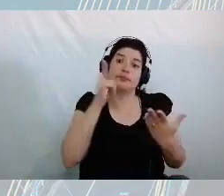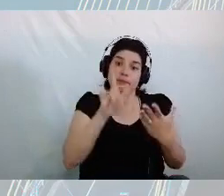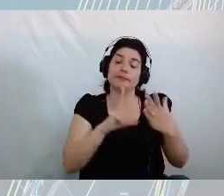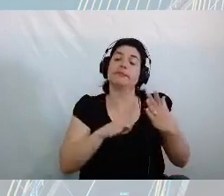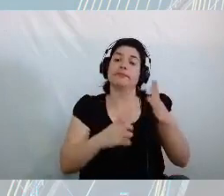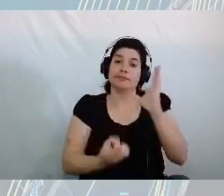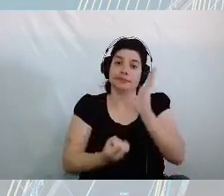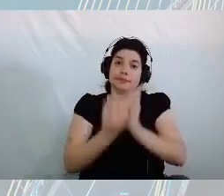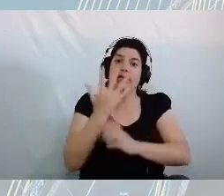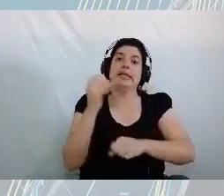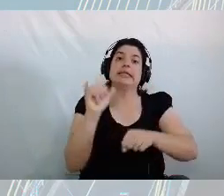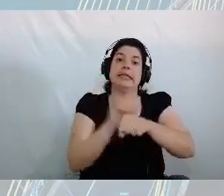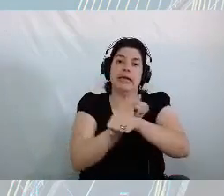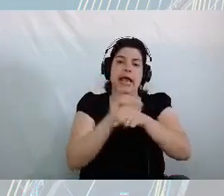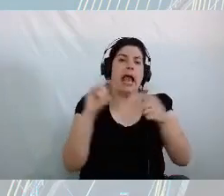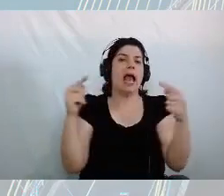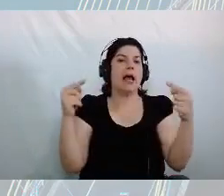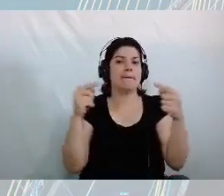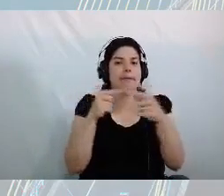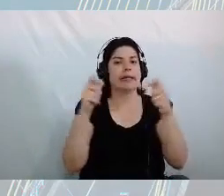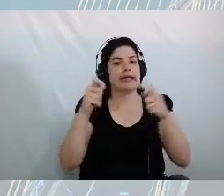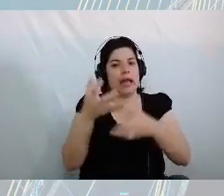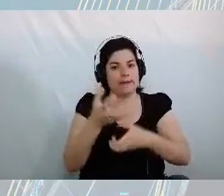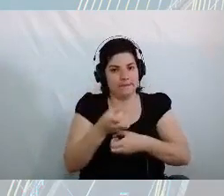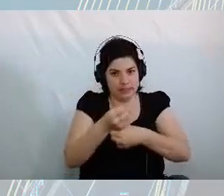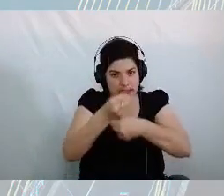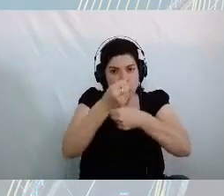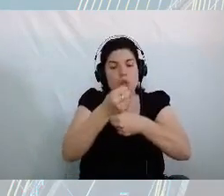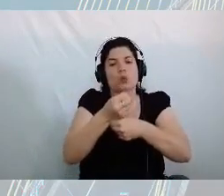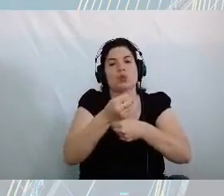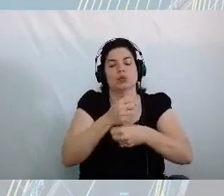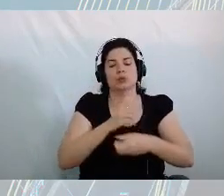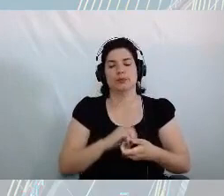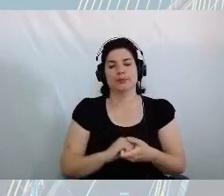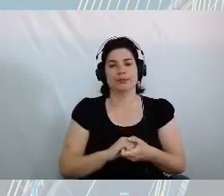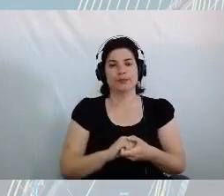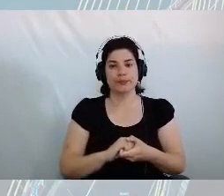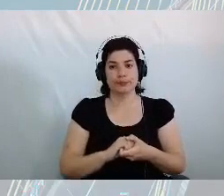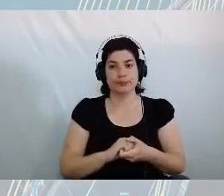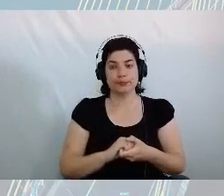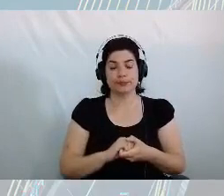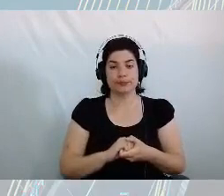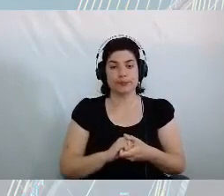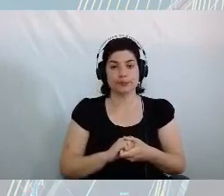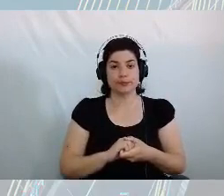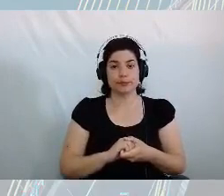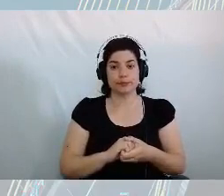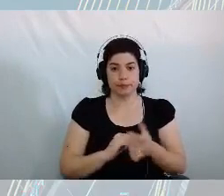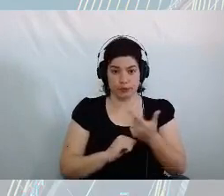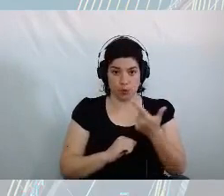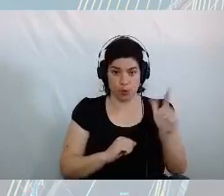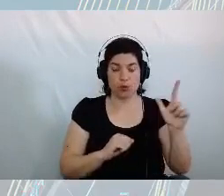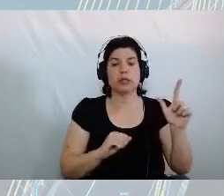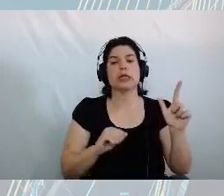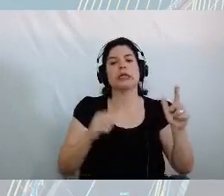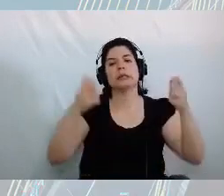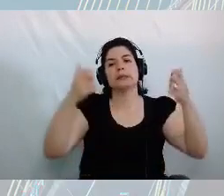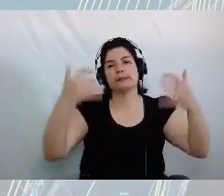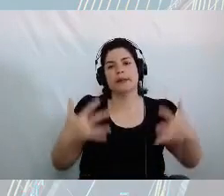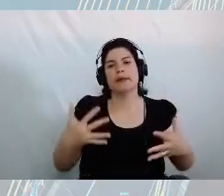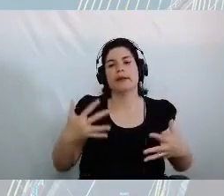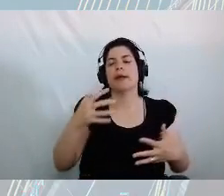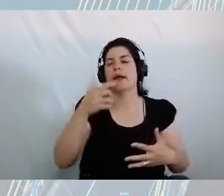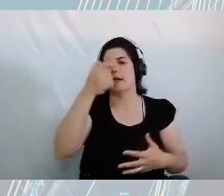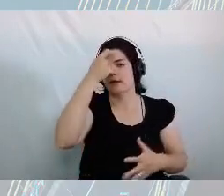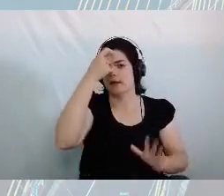personalizadas de retenção e em escala, né? Bom, falando um pouco de Generative AI, hoje eu acho que a gente utiliza bastante aí